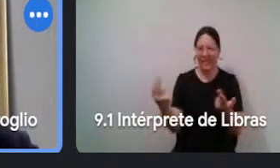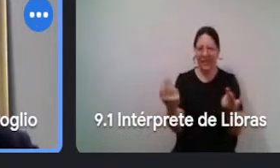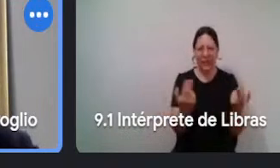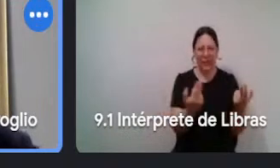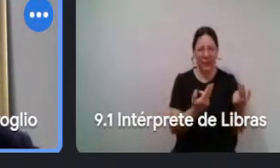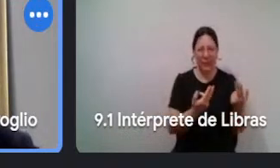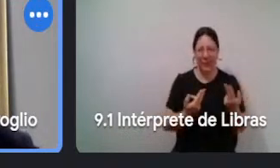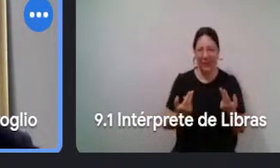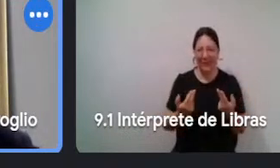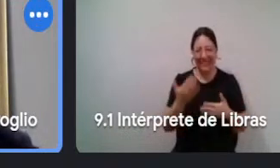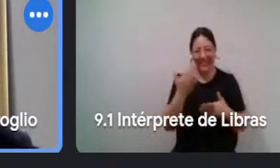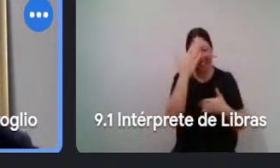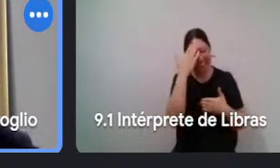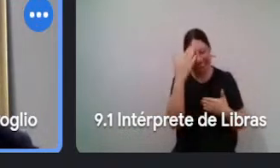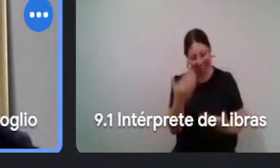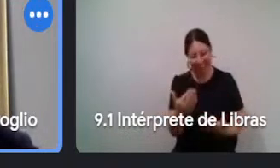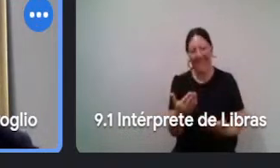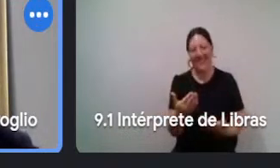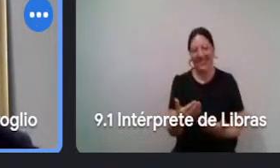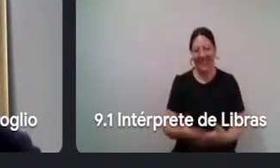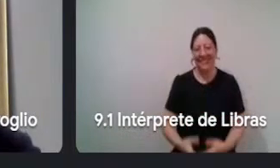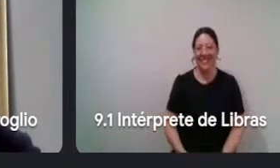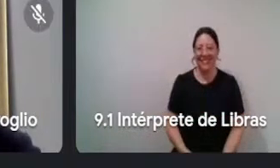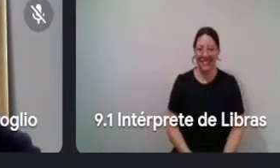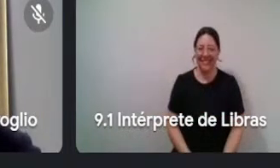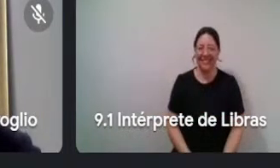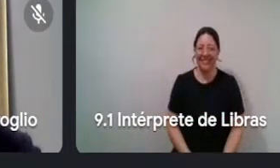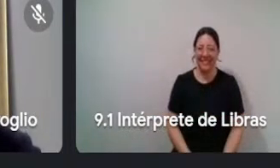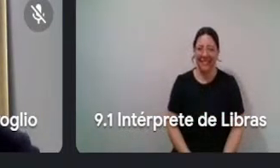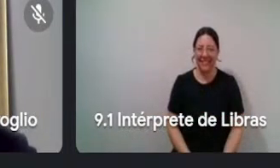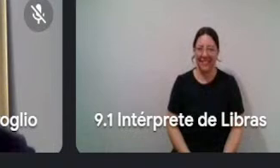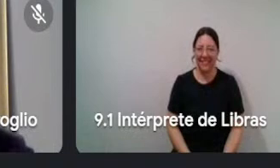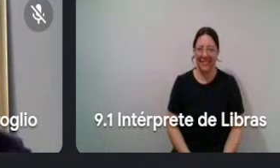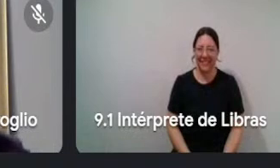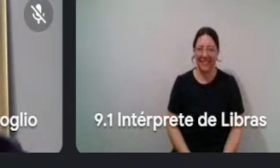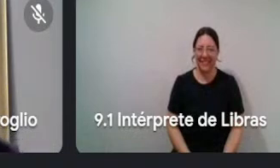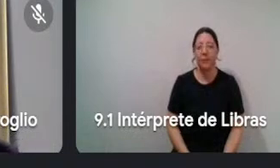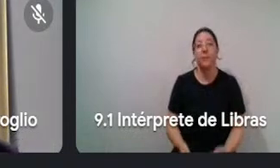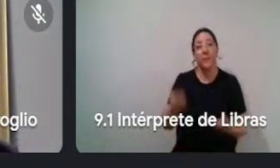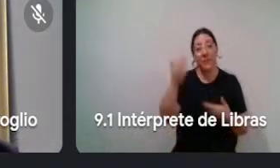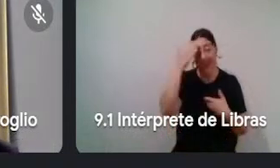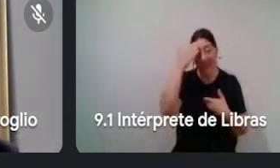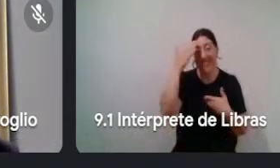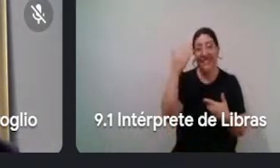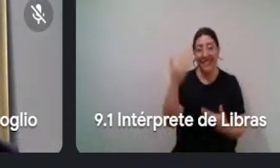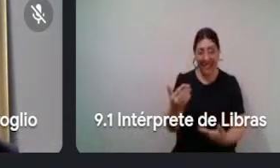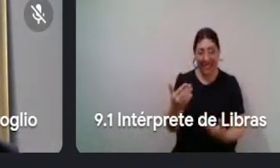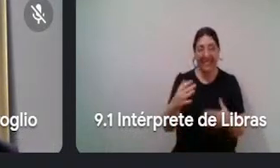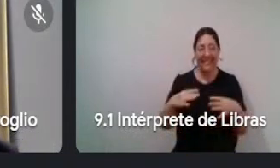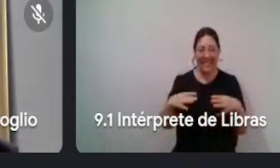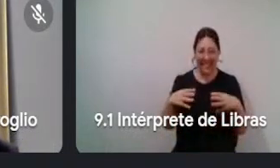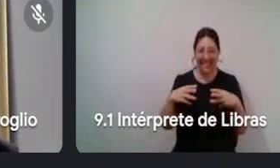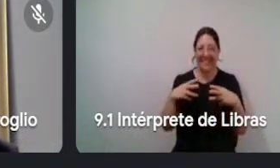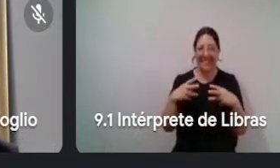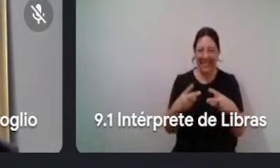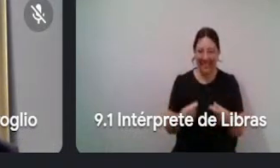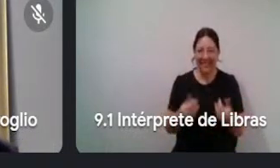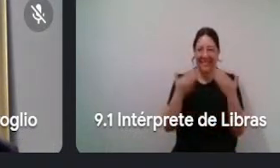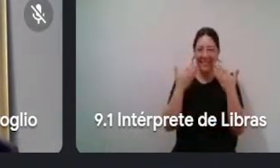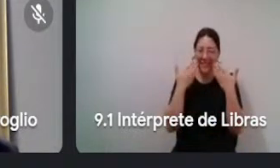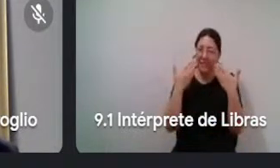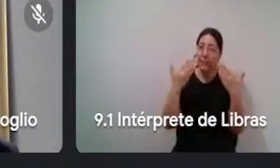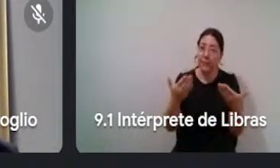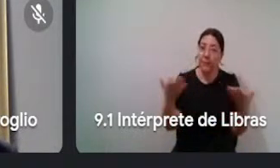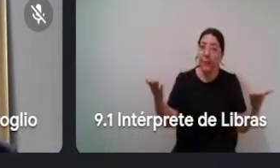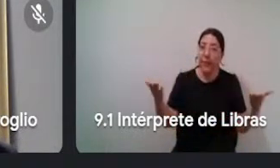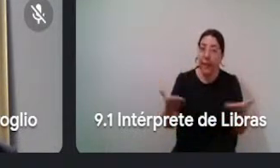obrigado. Muito obrigado, doutor. Muito obrigado pela manifestação. Obrigado. Então, a todos pelas manifestações, vamos passar o